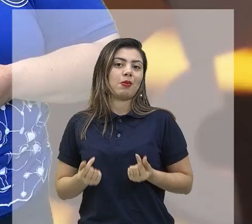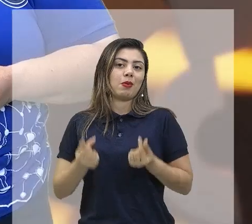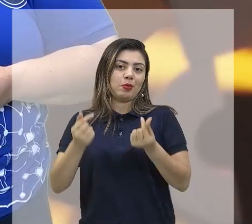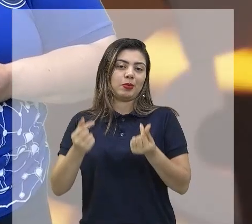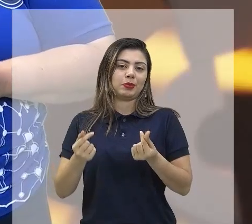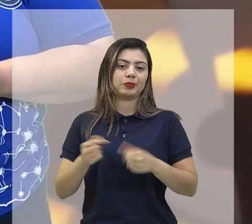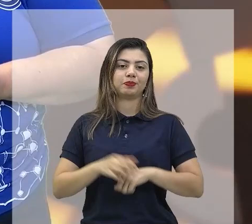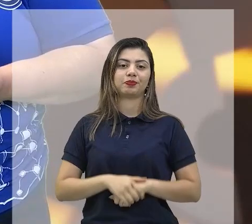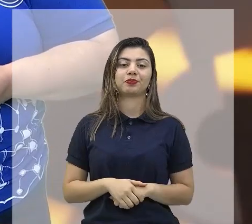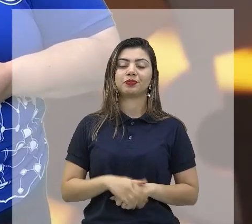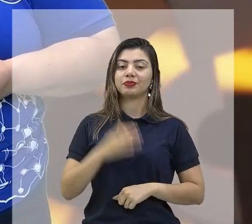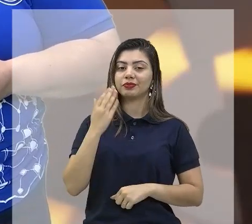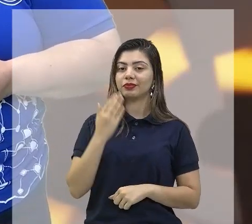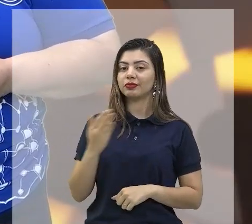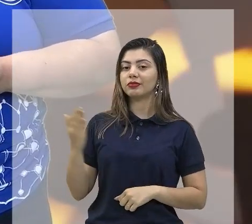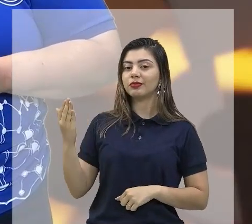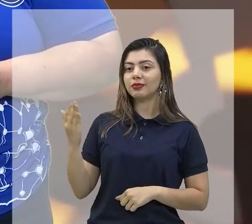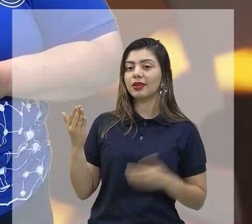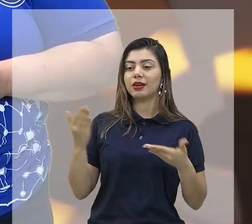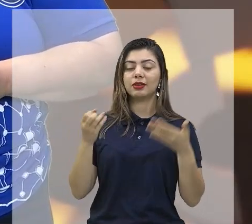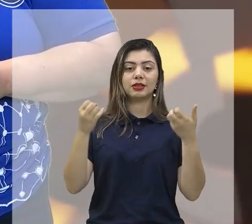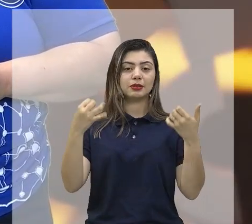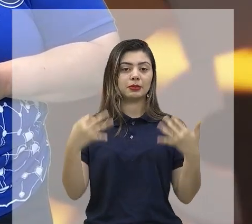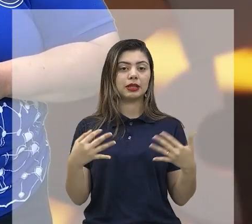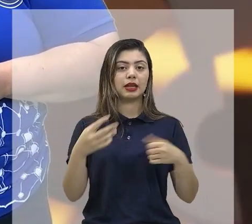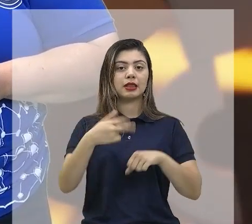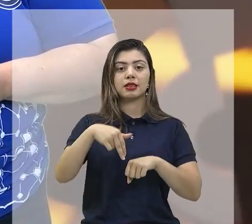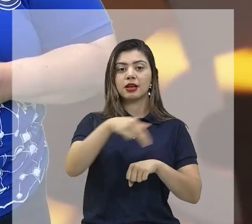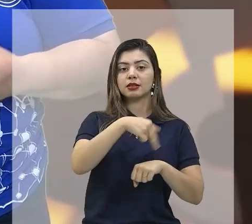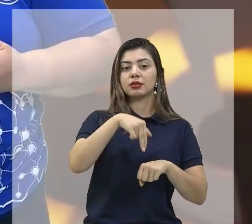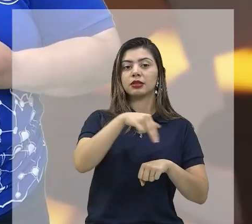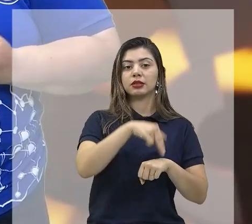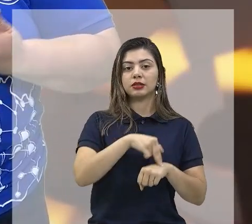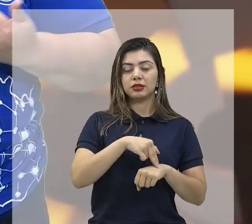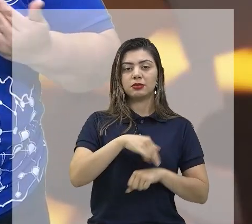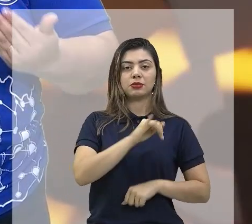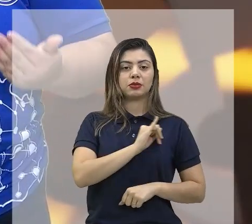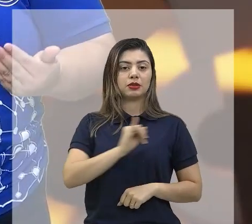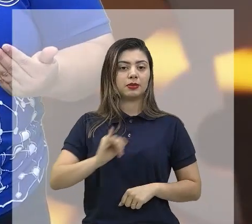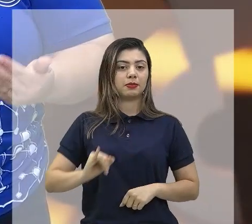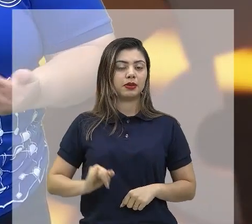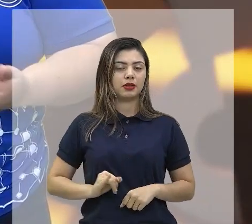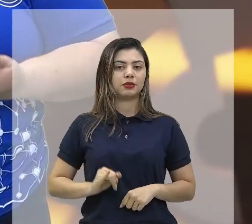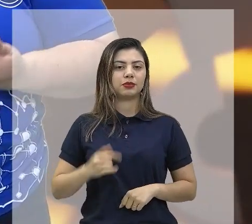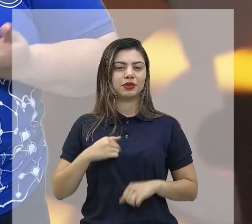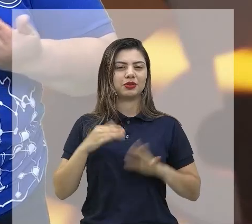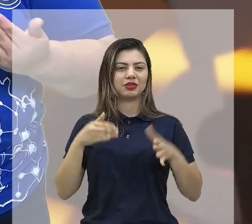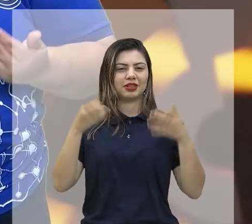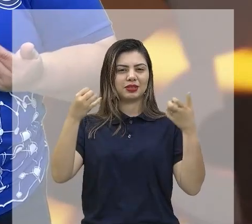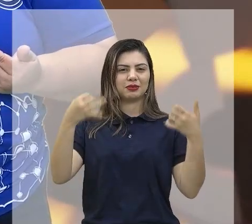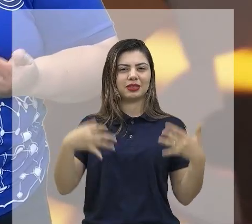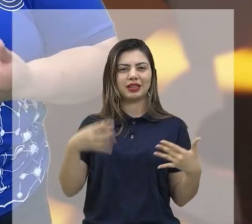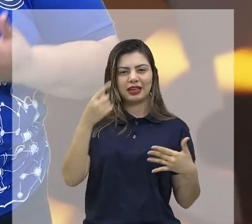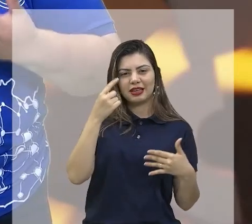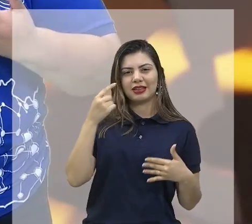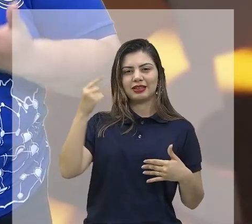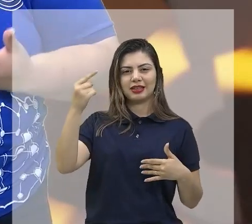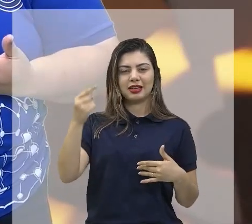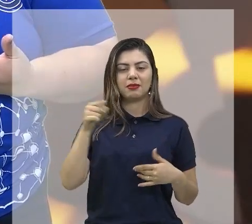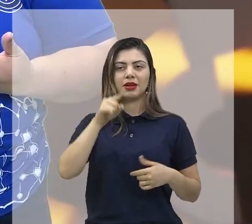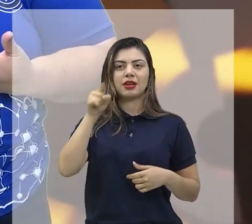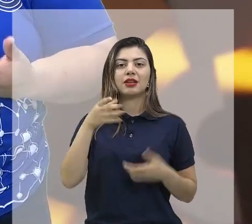parte do nacionalismo e prestígio imperial. Falei para vocês, então, agora sobre esta corrida, né,